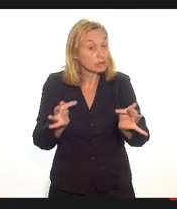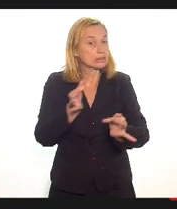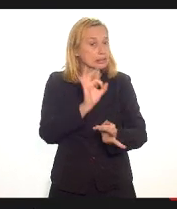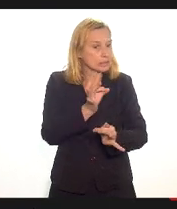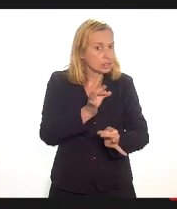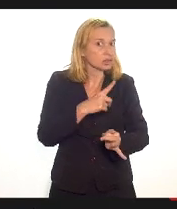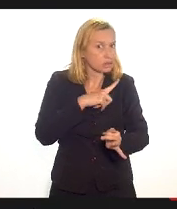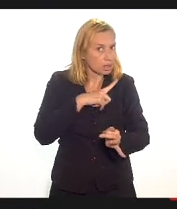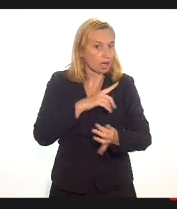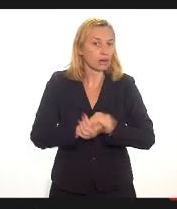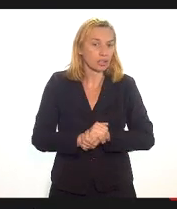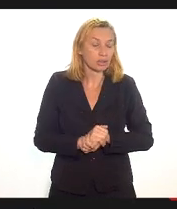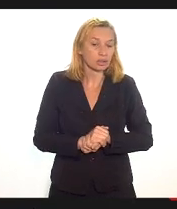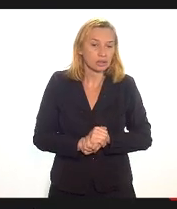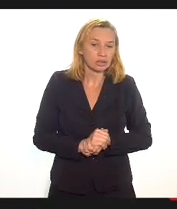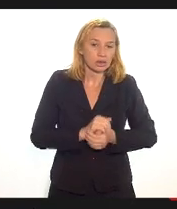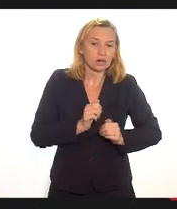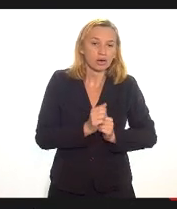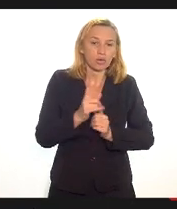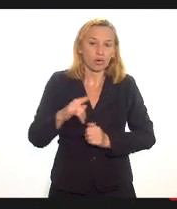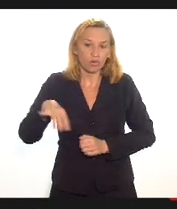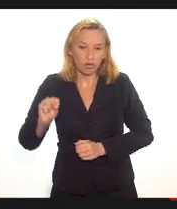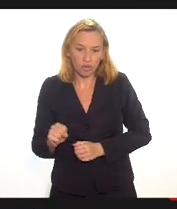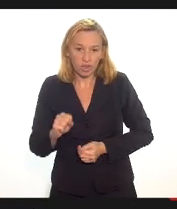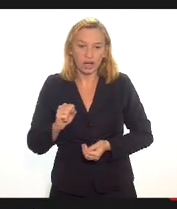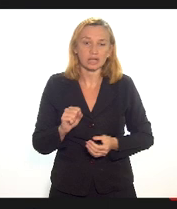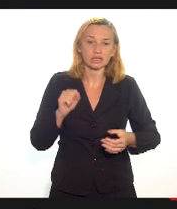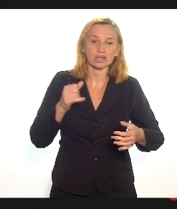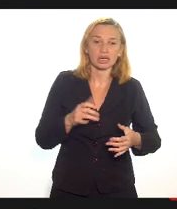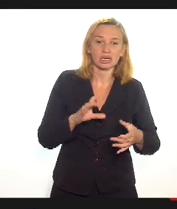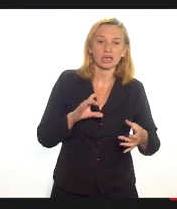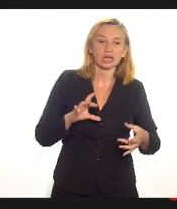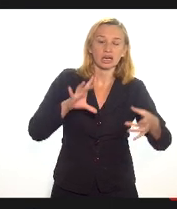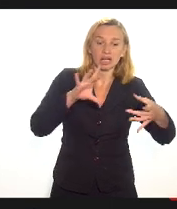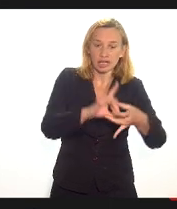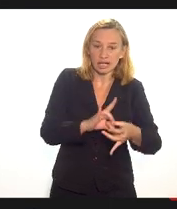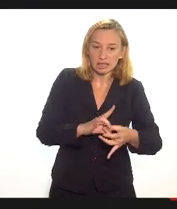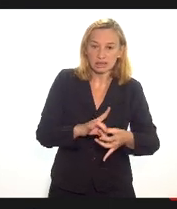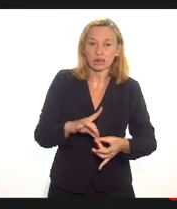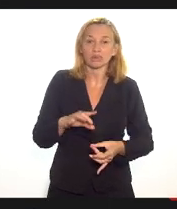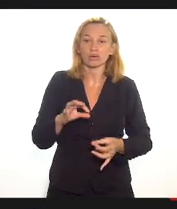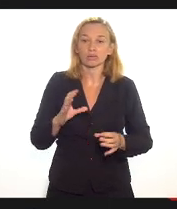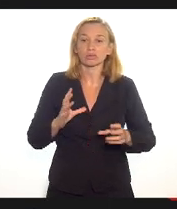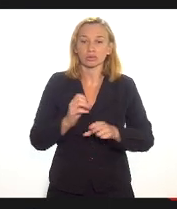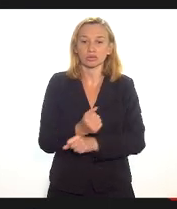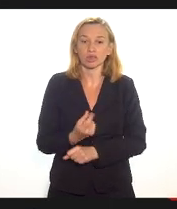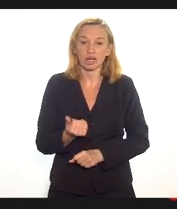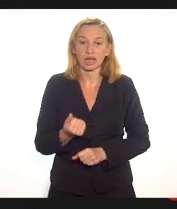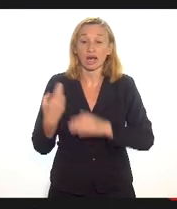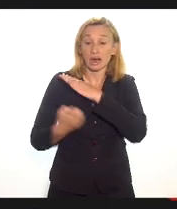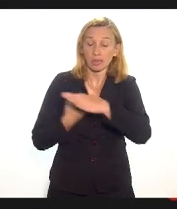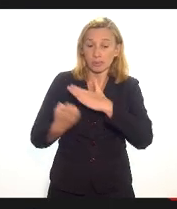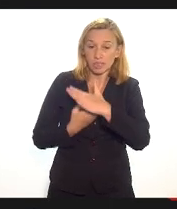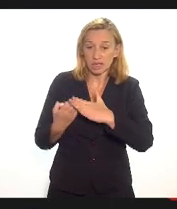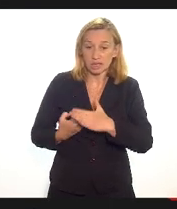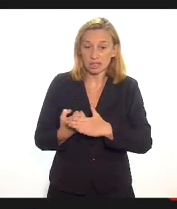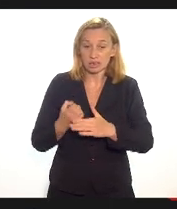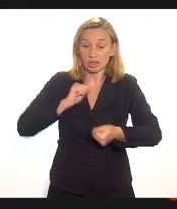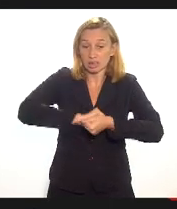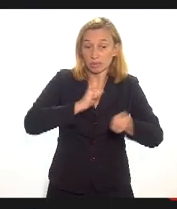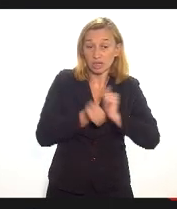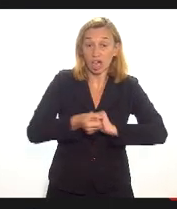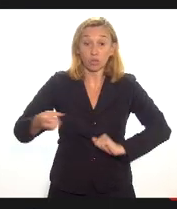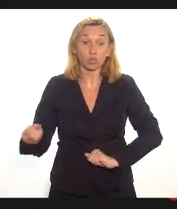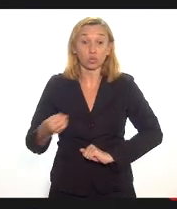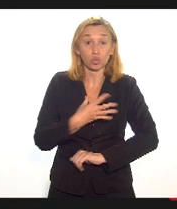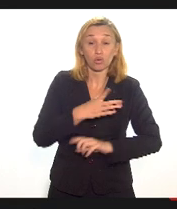disso, inclusive o compliance tributário, as obrigações tributárias que as empresas vão ter que suportar com essa nova